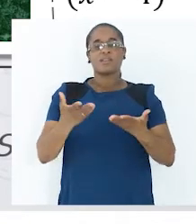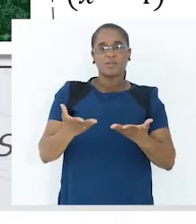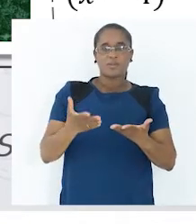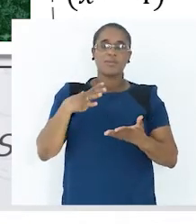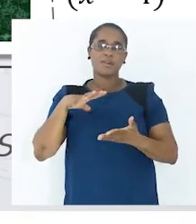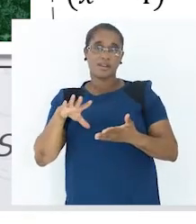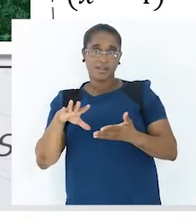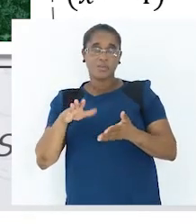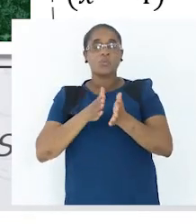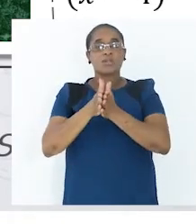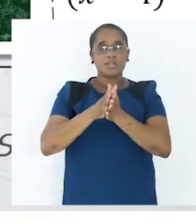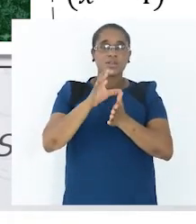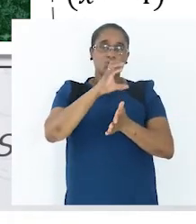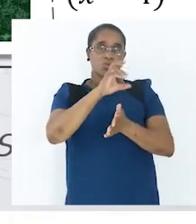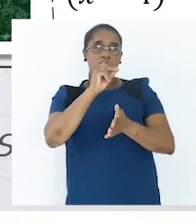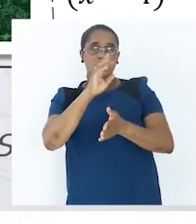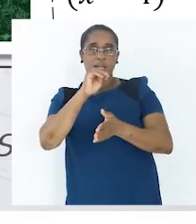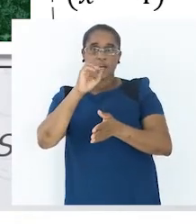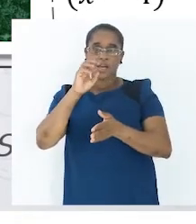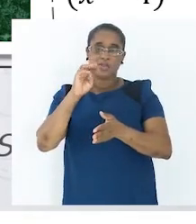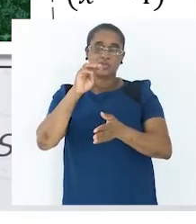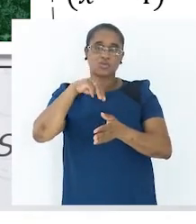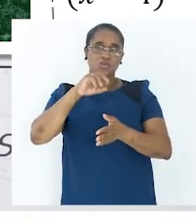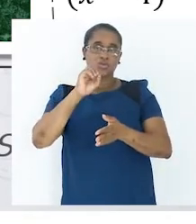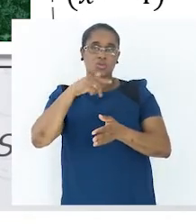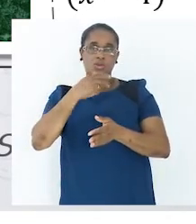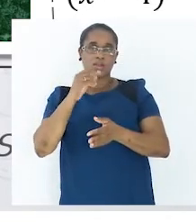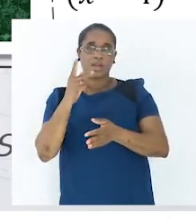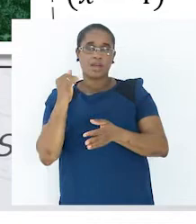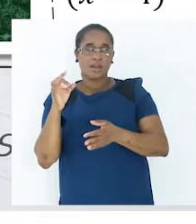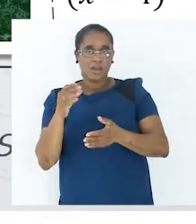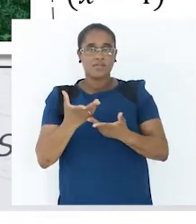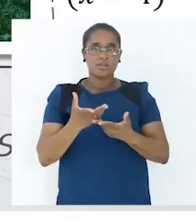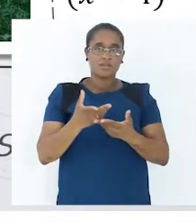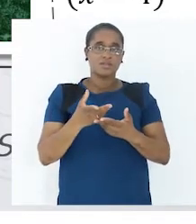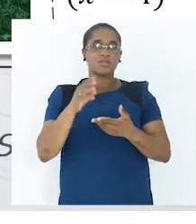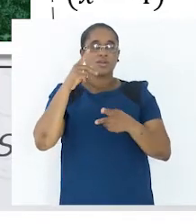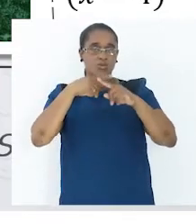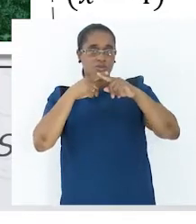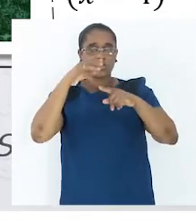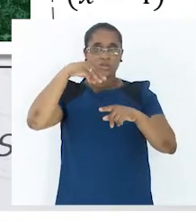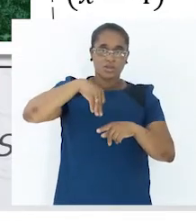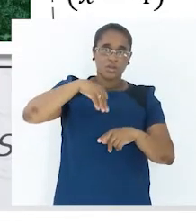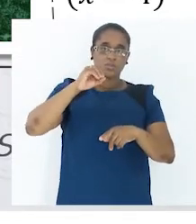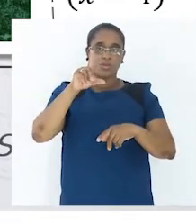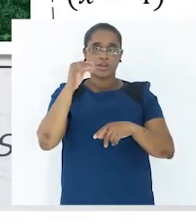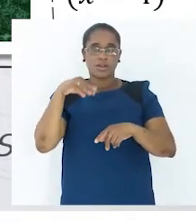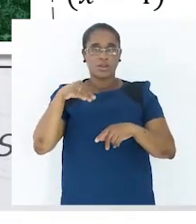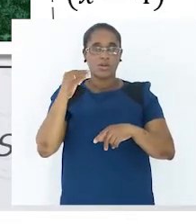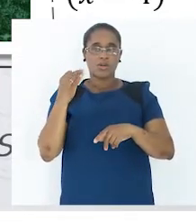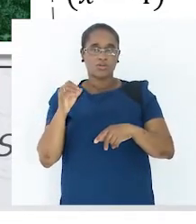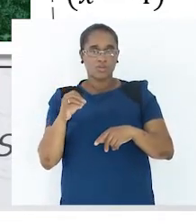Pretende-se que, utilizando os casos notáveis da multiplicação de polinómios, se simplifiquem as seguintes expressões. Na linha